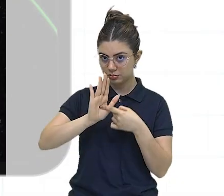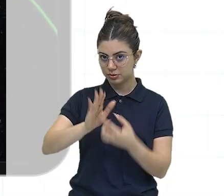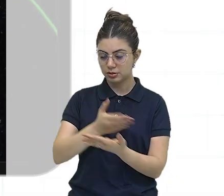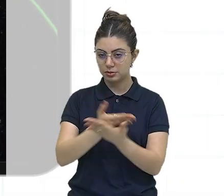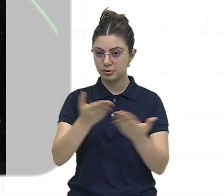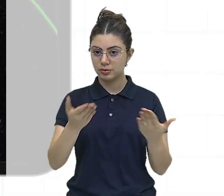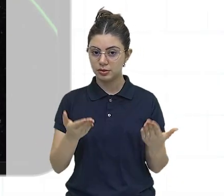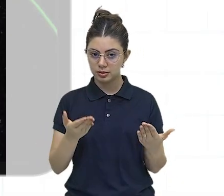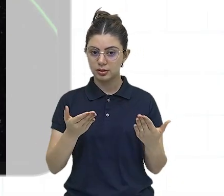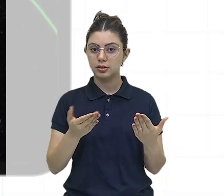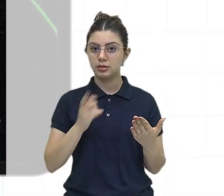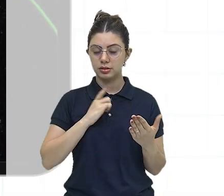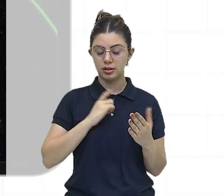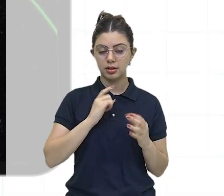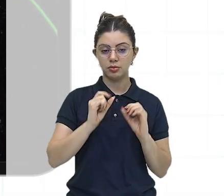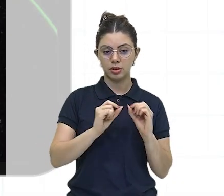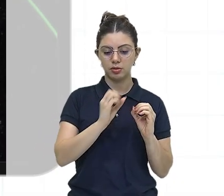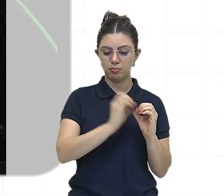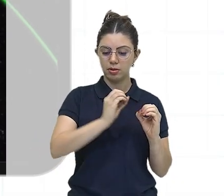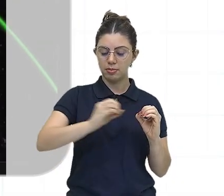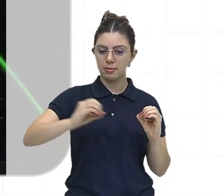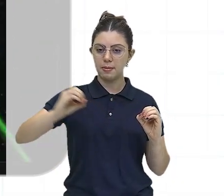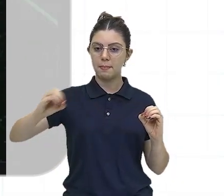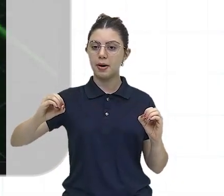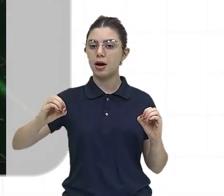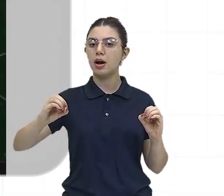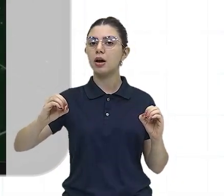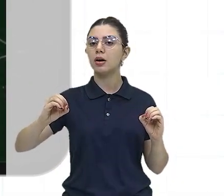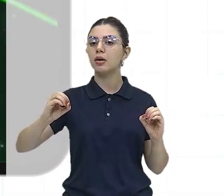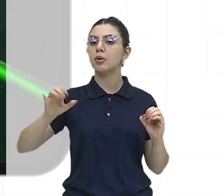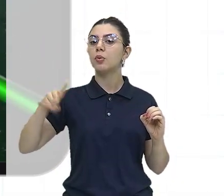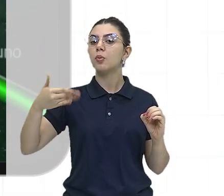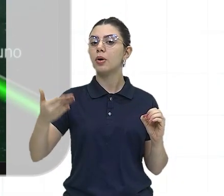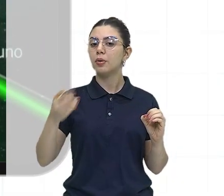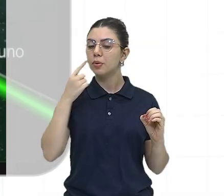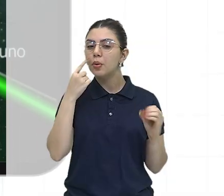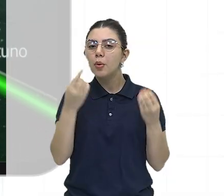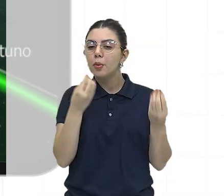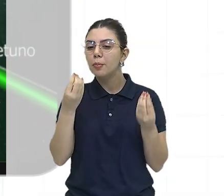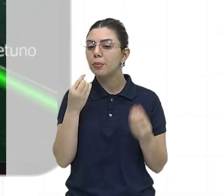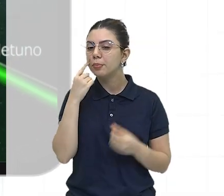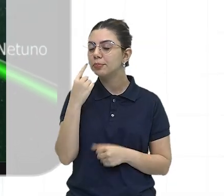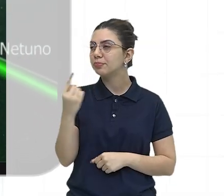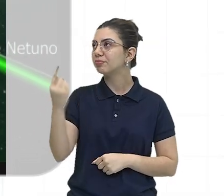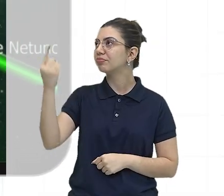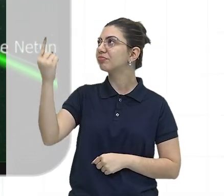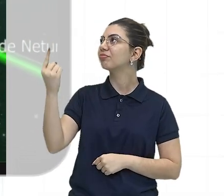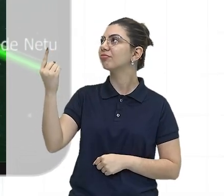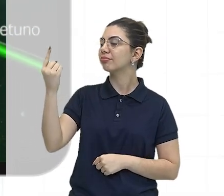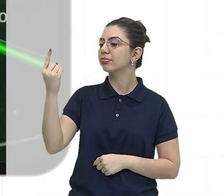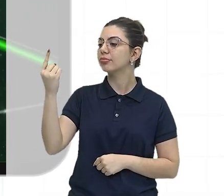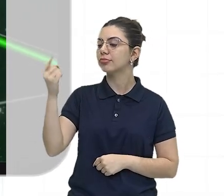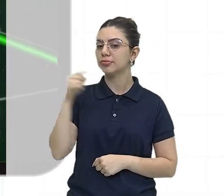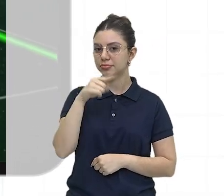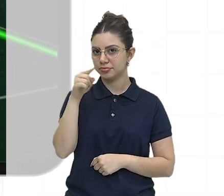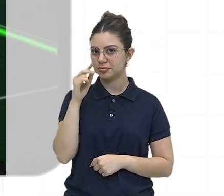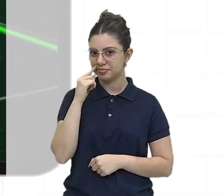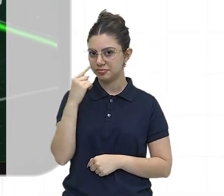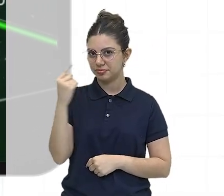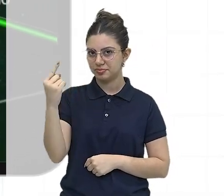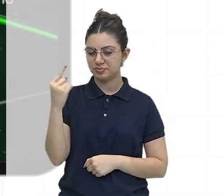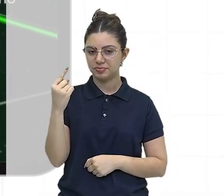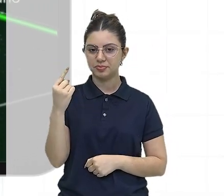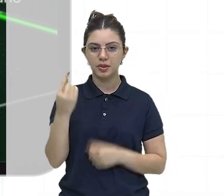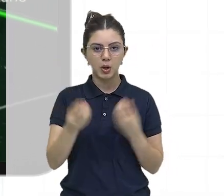os planetas em ordem. Temos agora o planeta mais de perto, e que vocês vão conseguir observar